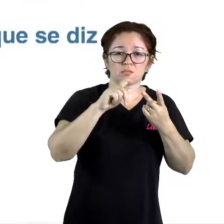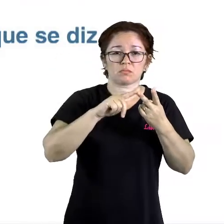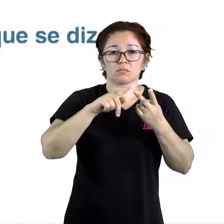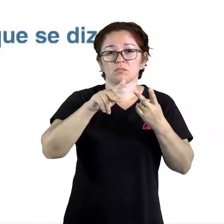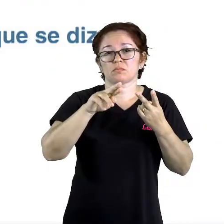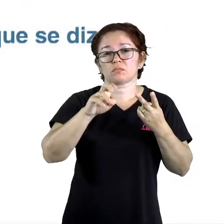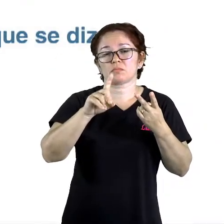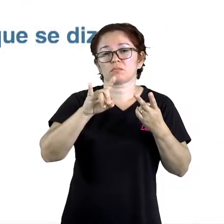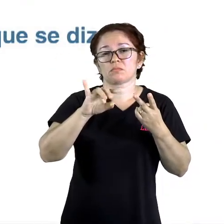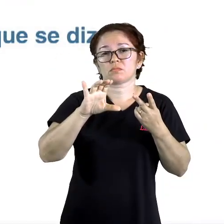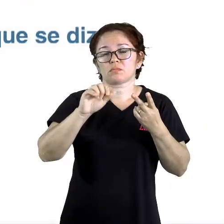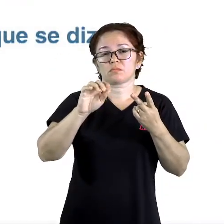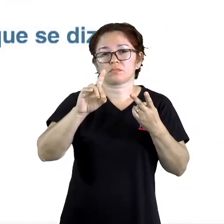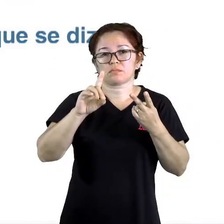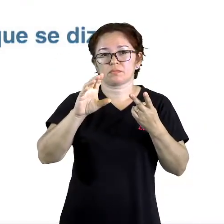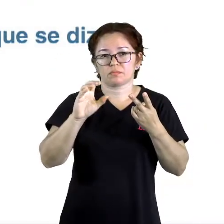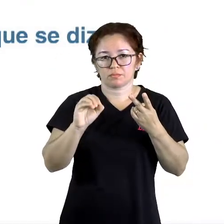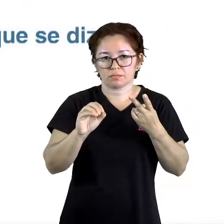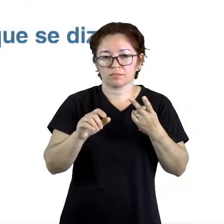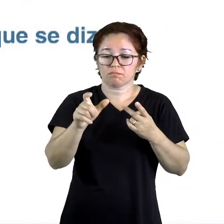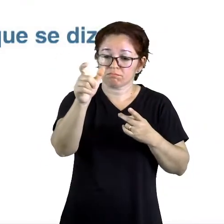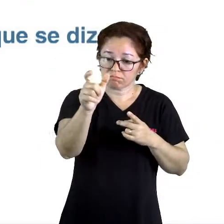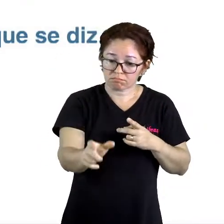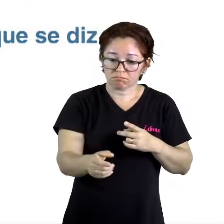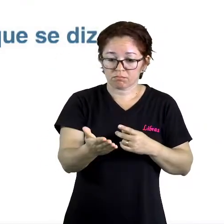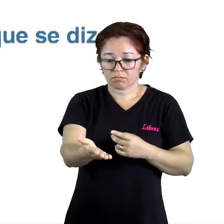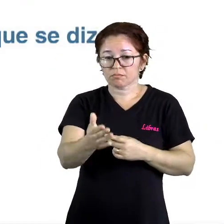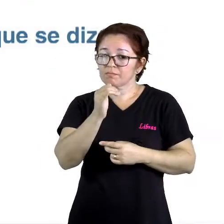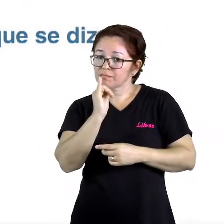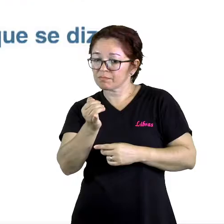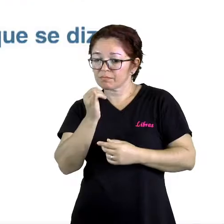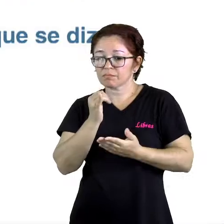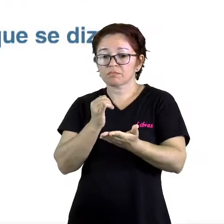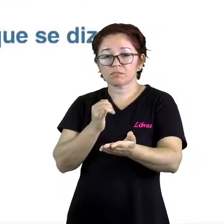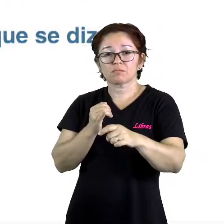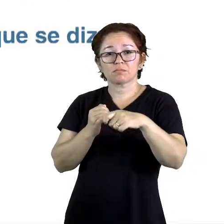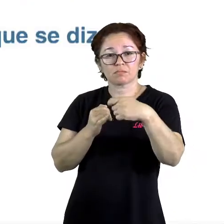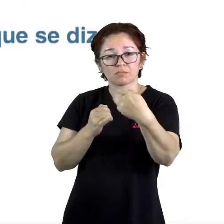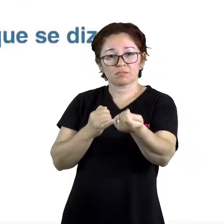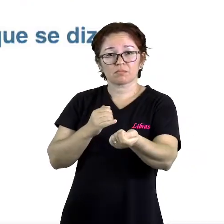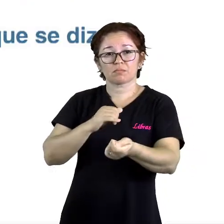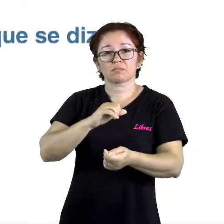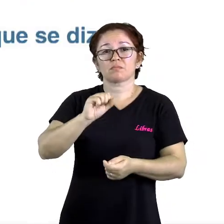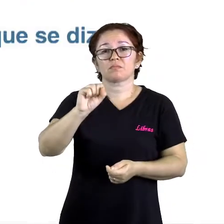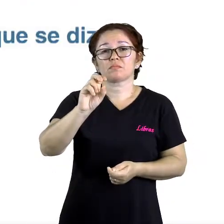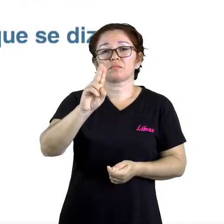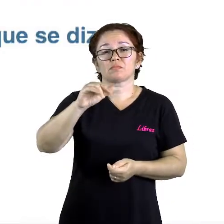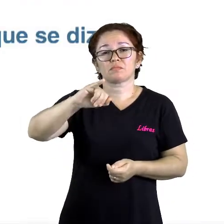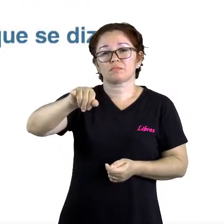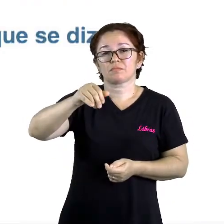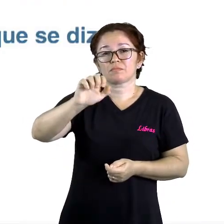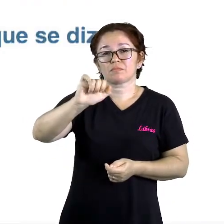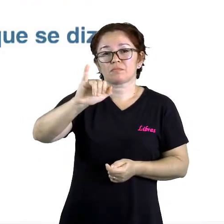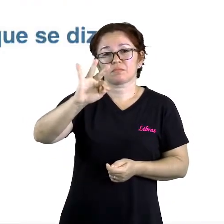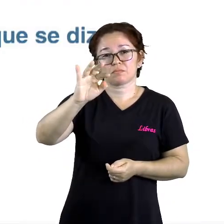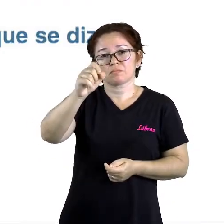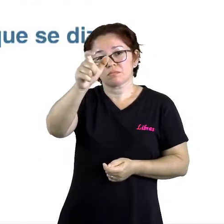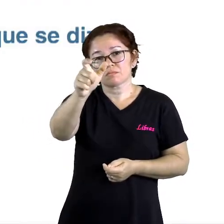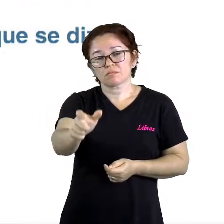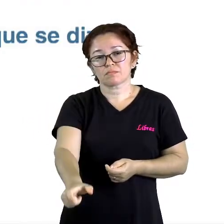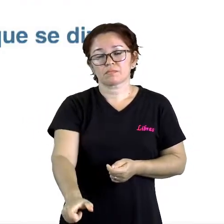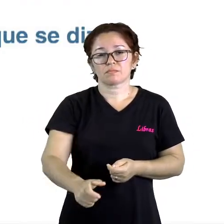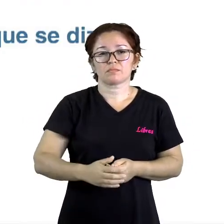O elemento a quem se declara algo é denominado sujeito. Na estrutura da oração,